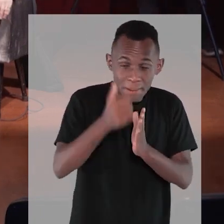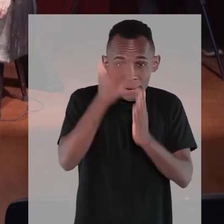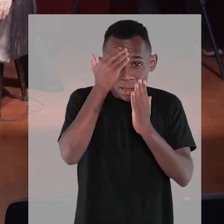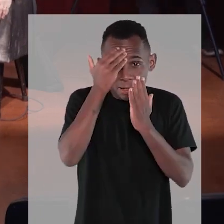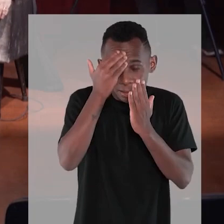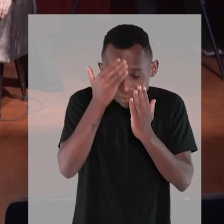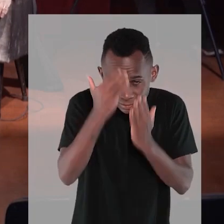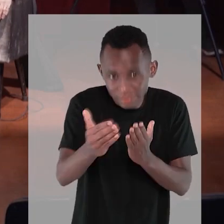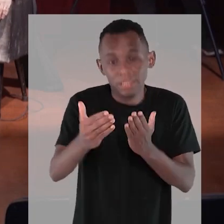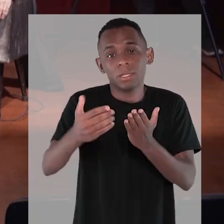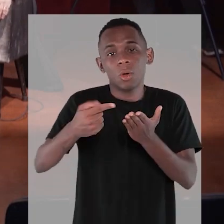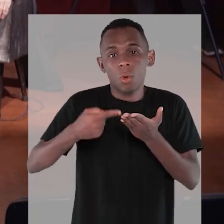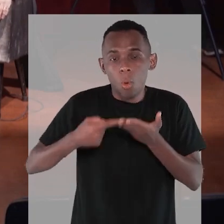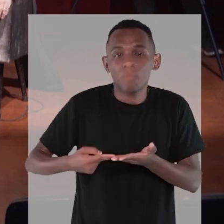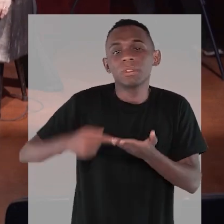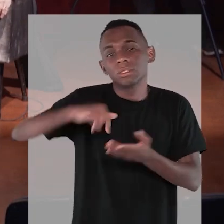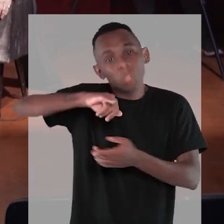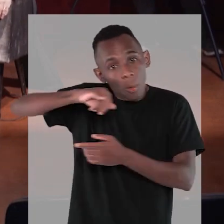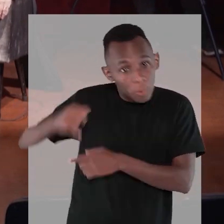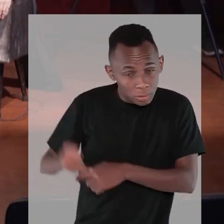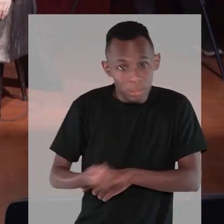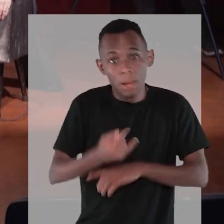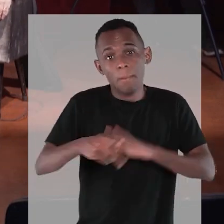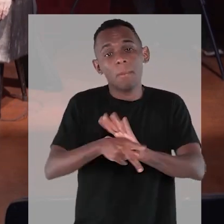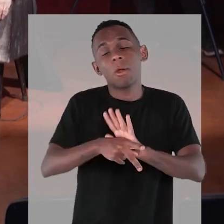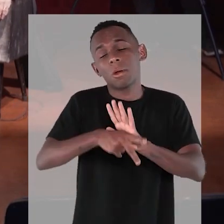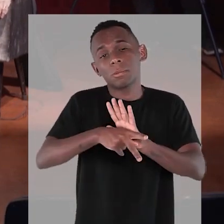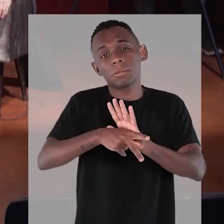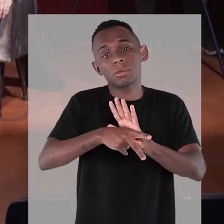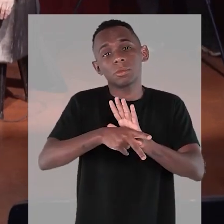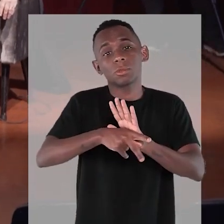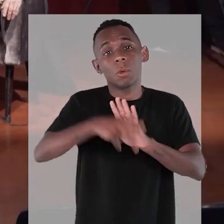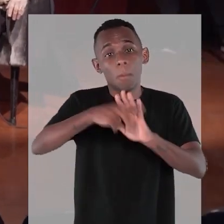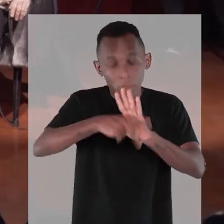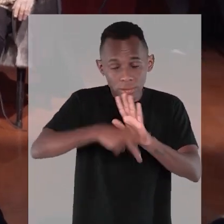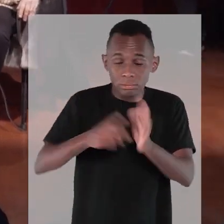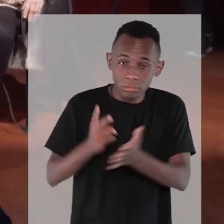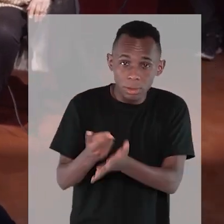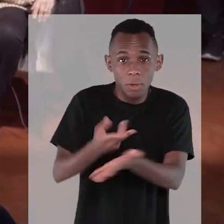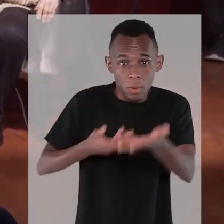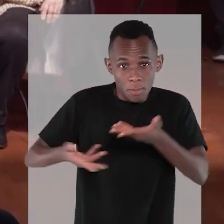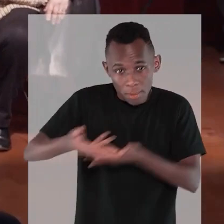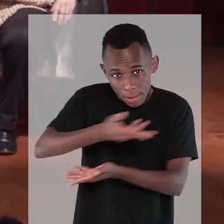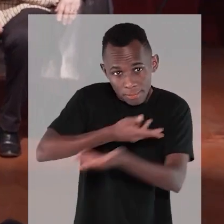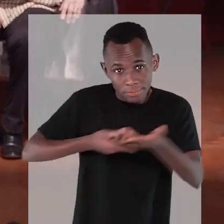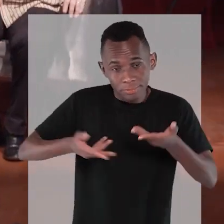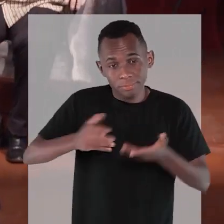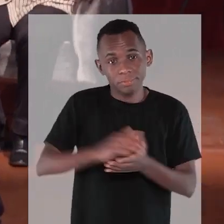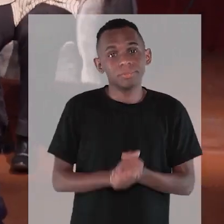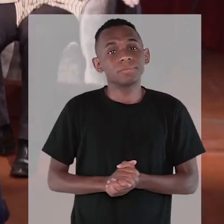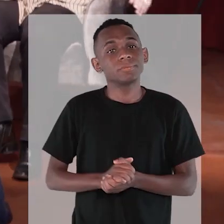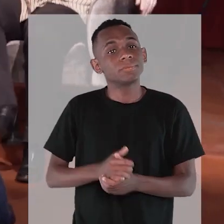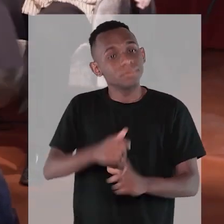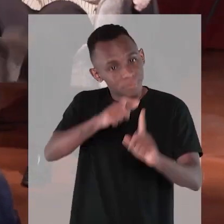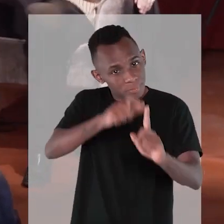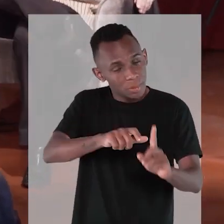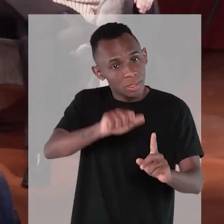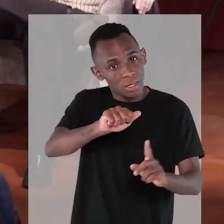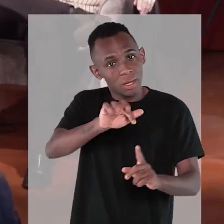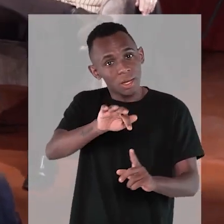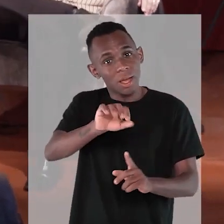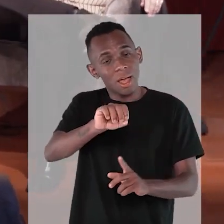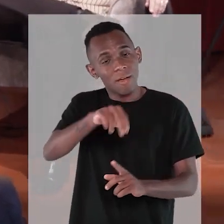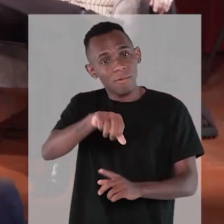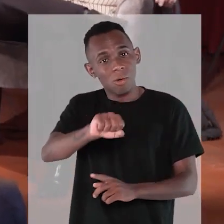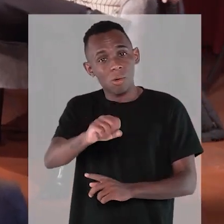está exposto o livro Linguagem da Destruição. A capa tem o fundo preto com um texto em laranja e branco. Na parte superior,